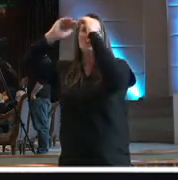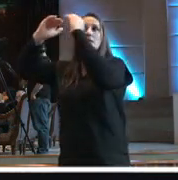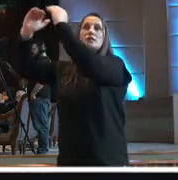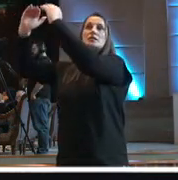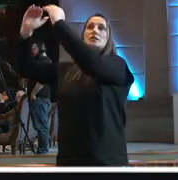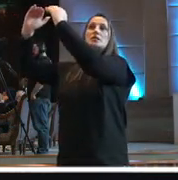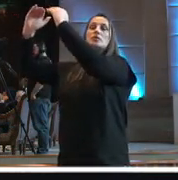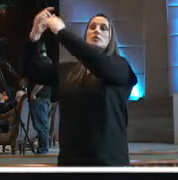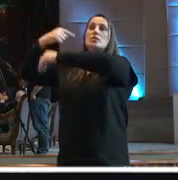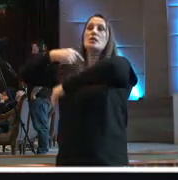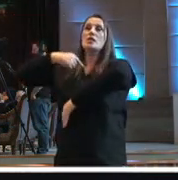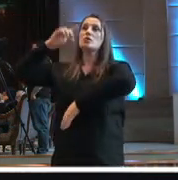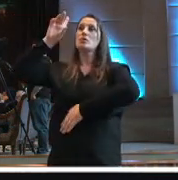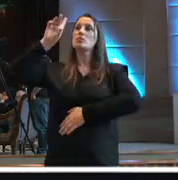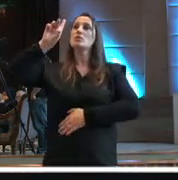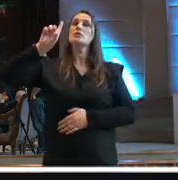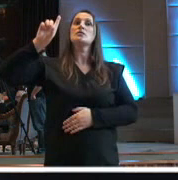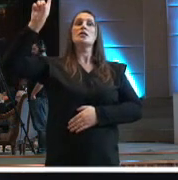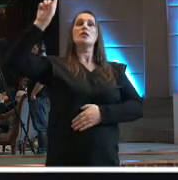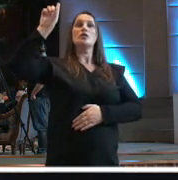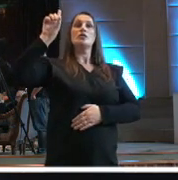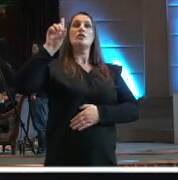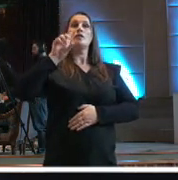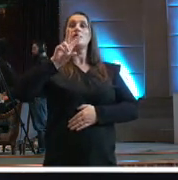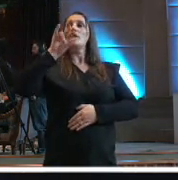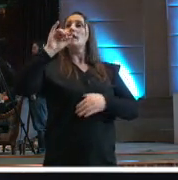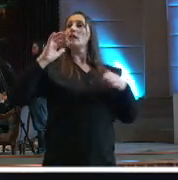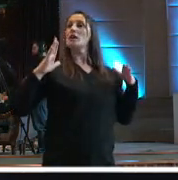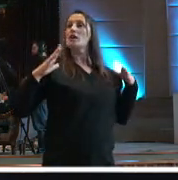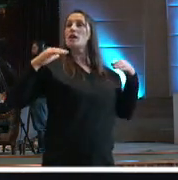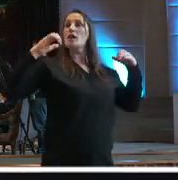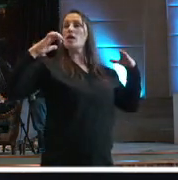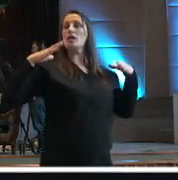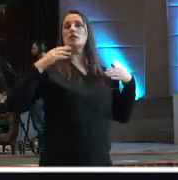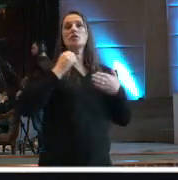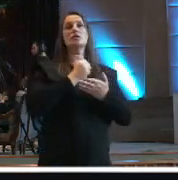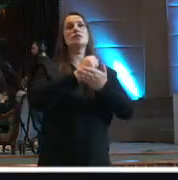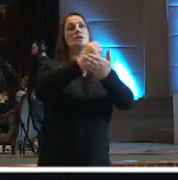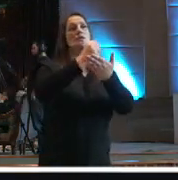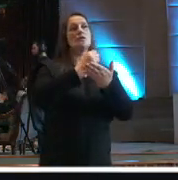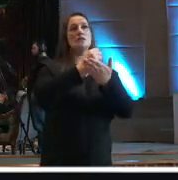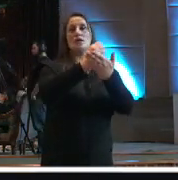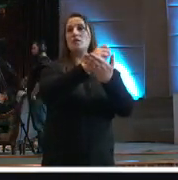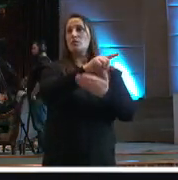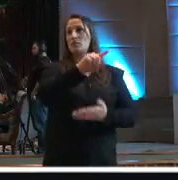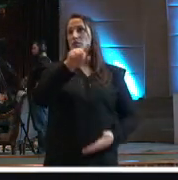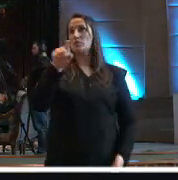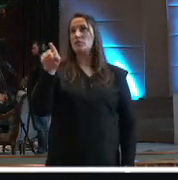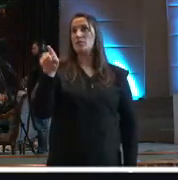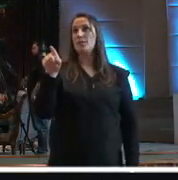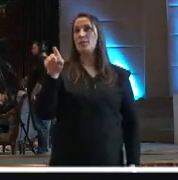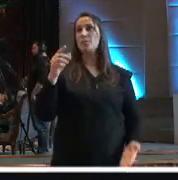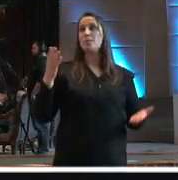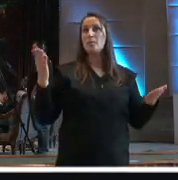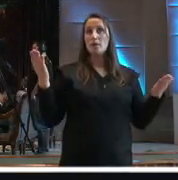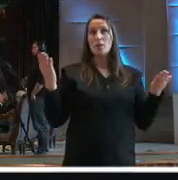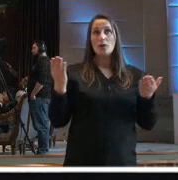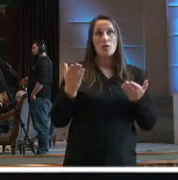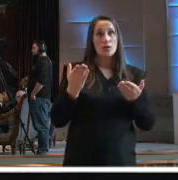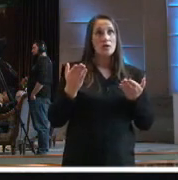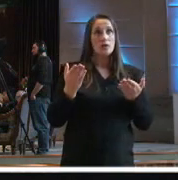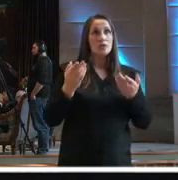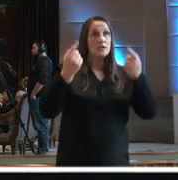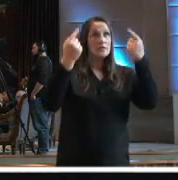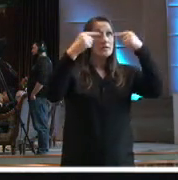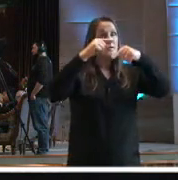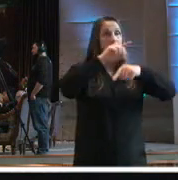anjos atuando a seu favor. Nessa manhã eu desafio você a olhar para cima e